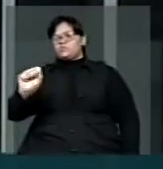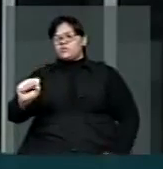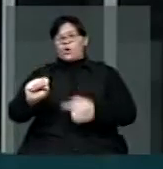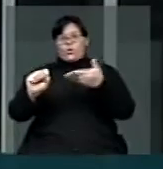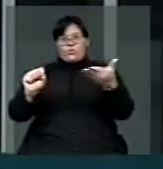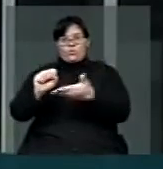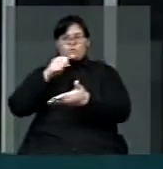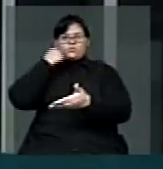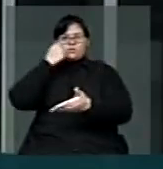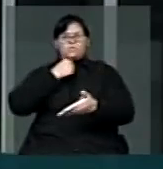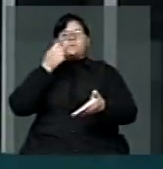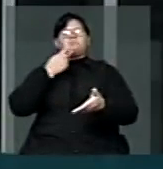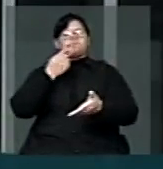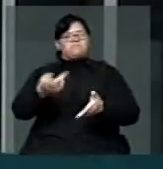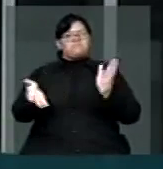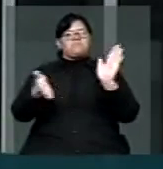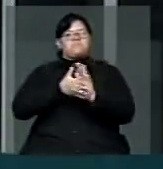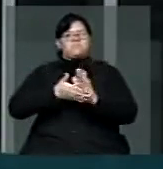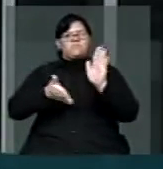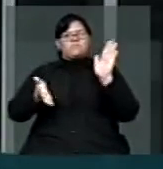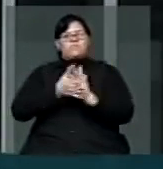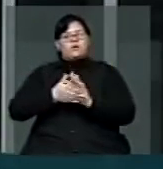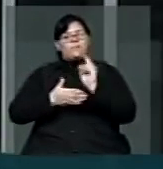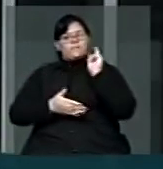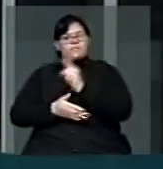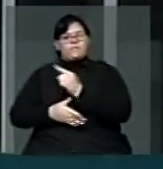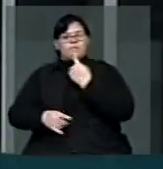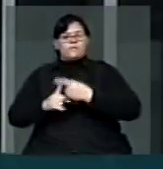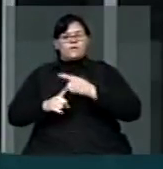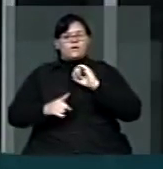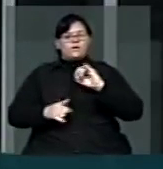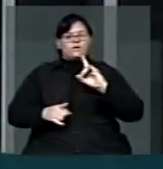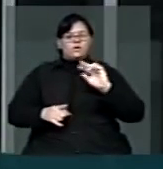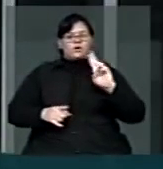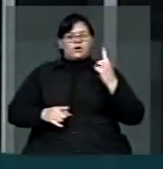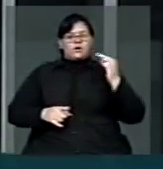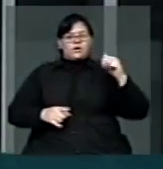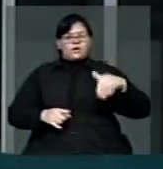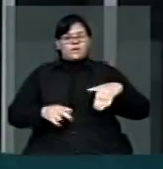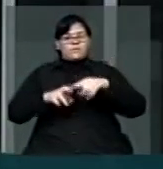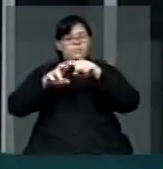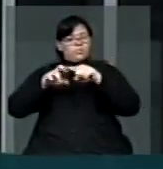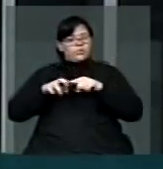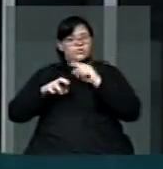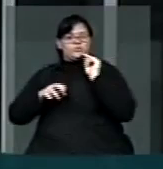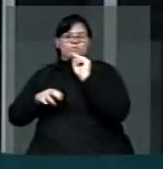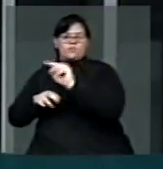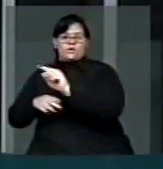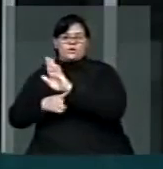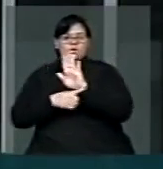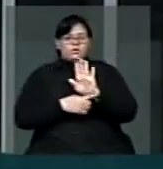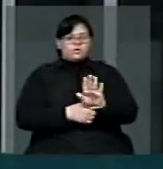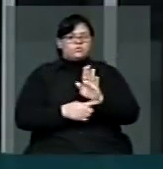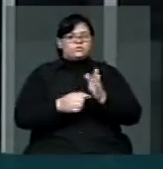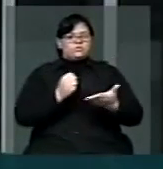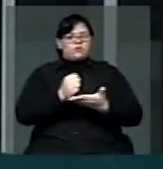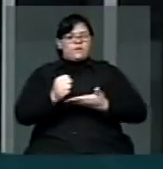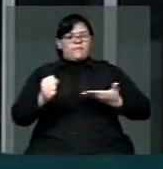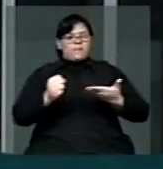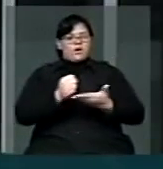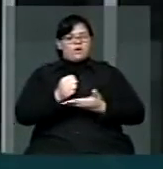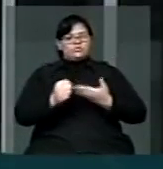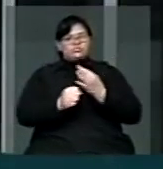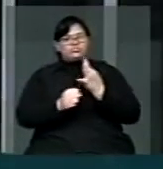os parabéns pelos avanços do IDHM do nosso Estado. Ele construiu as bases que resultaram nesse